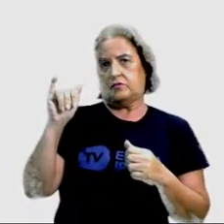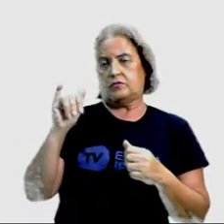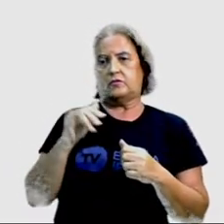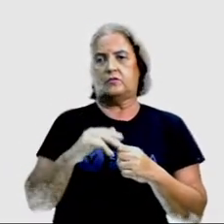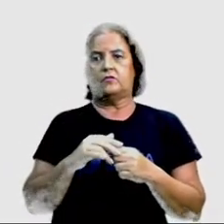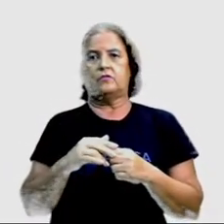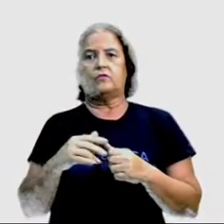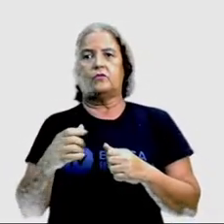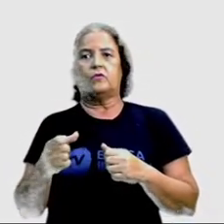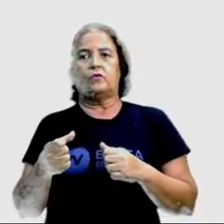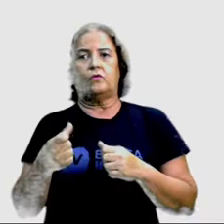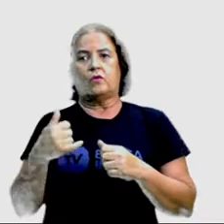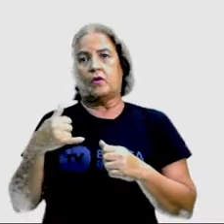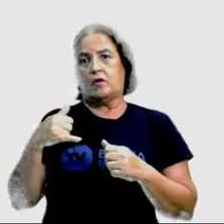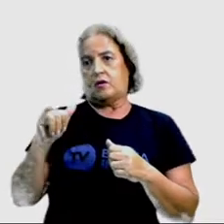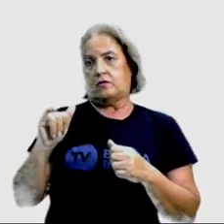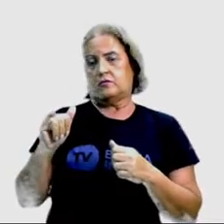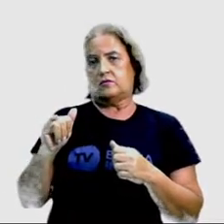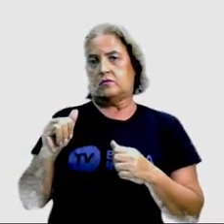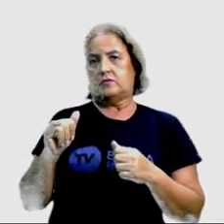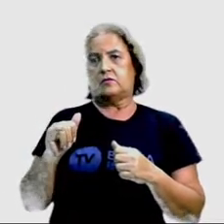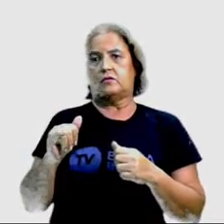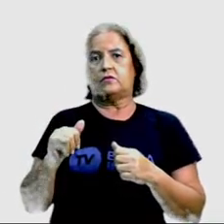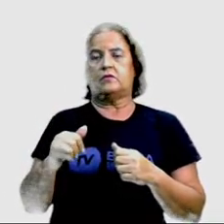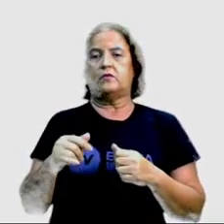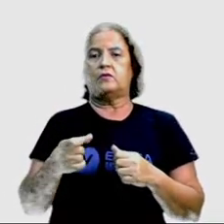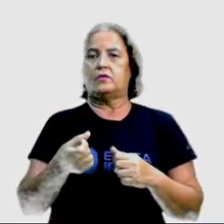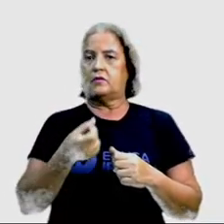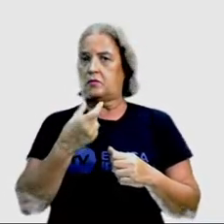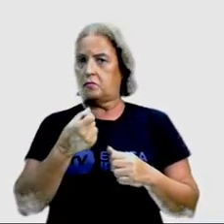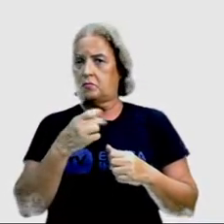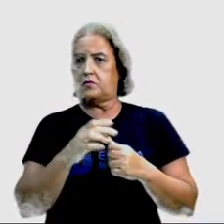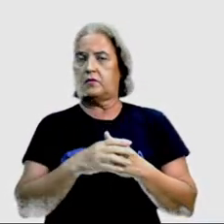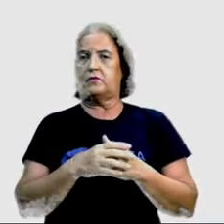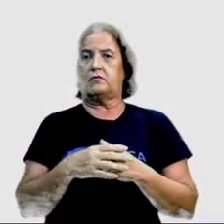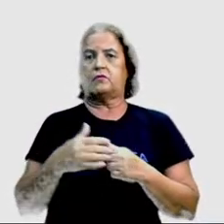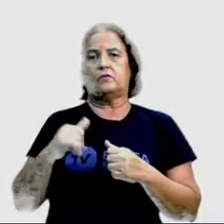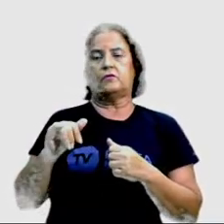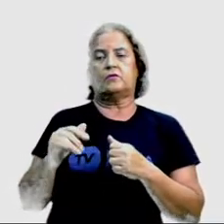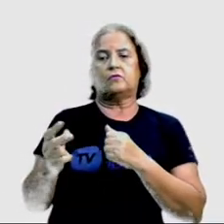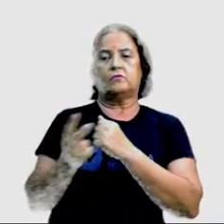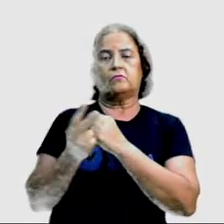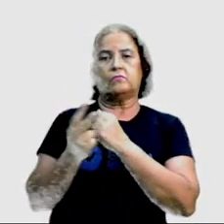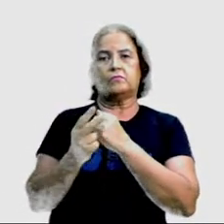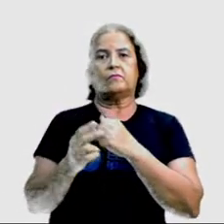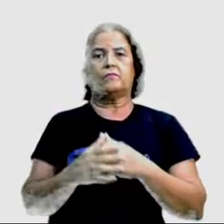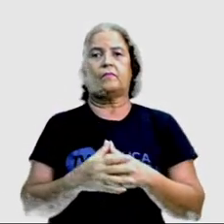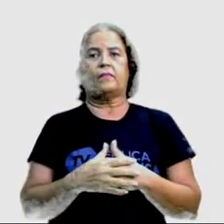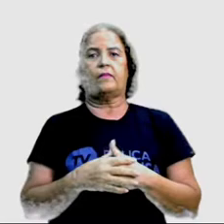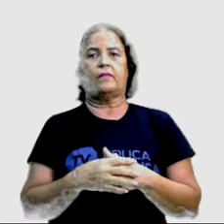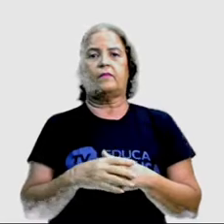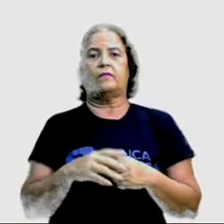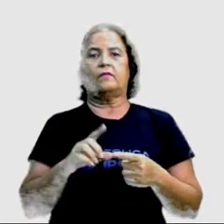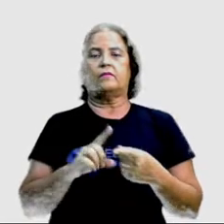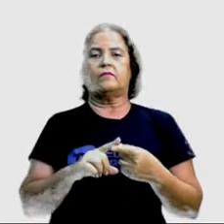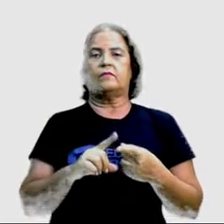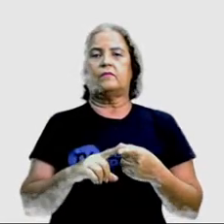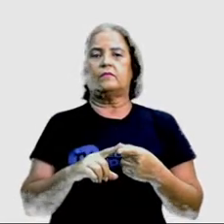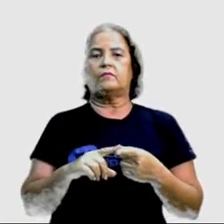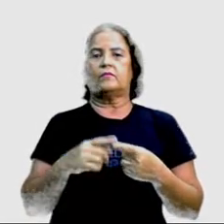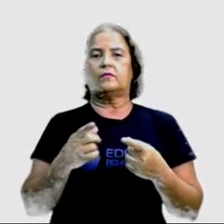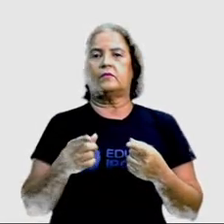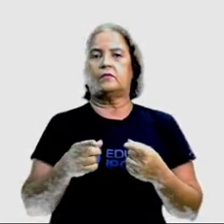antídoto. Também nós temos aqui, pessoal, o BI, certo? Que vai ser uma ideia